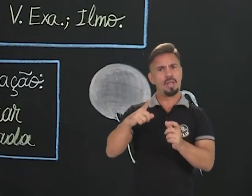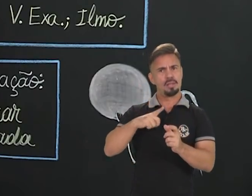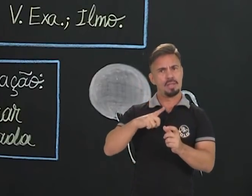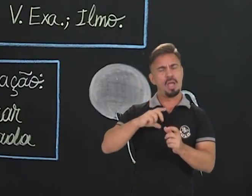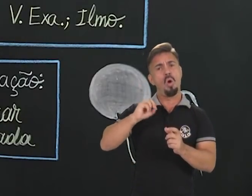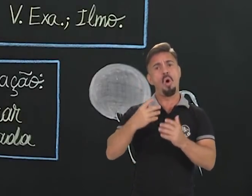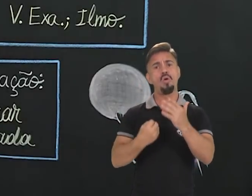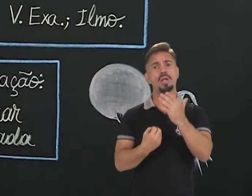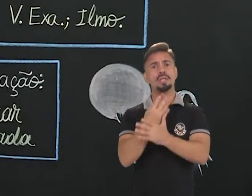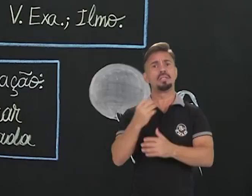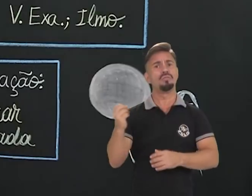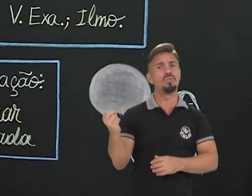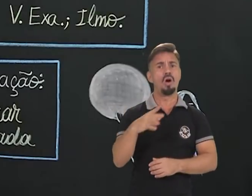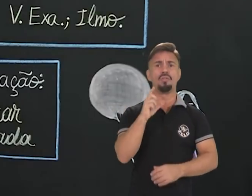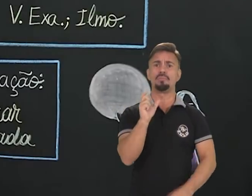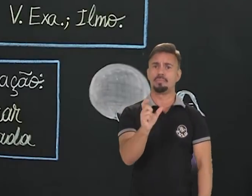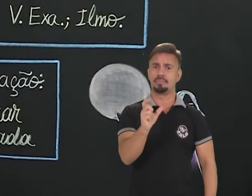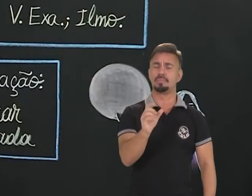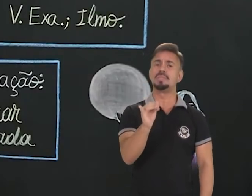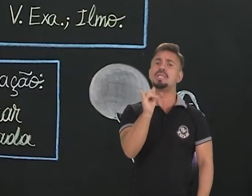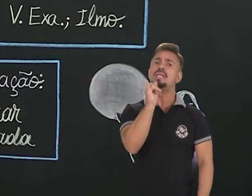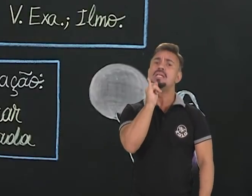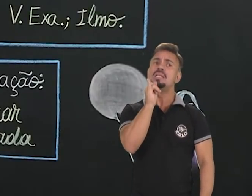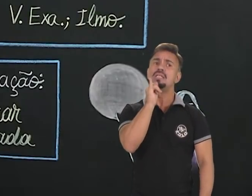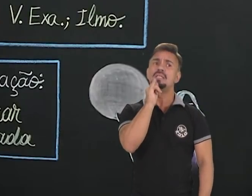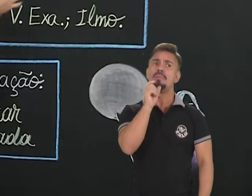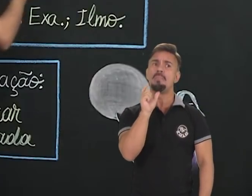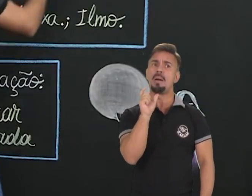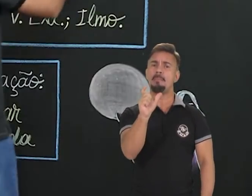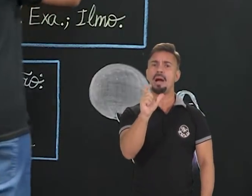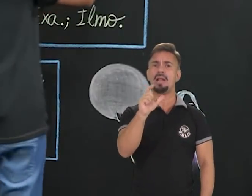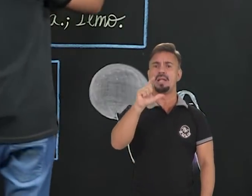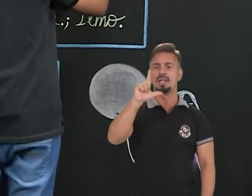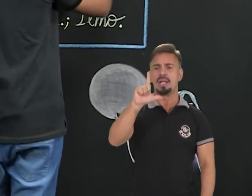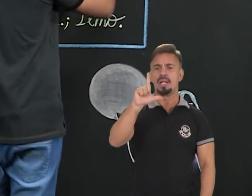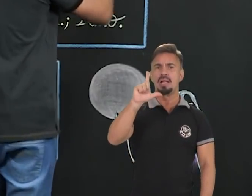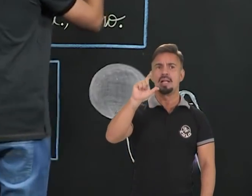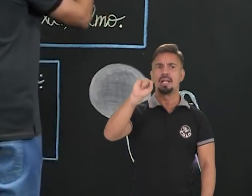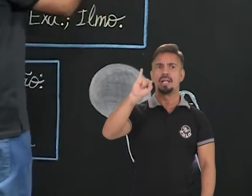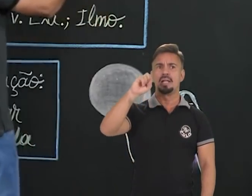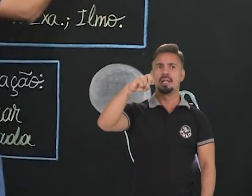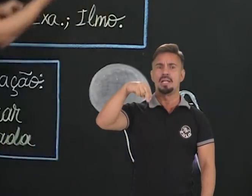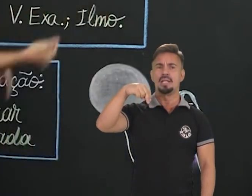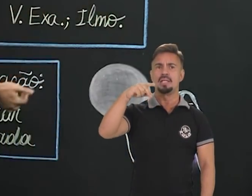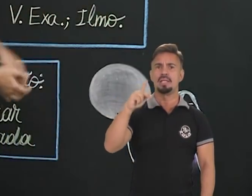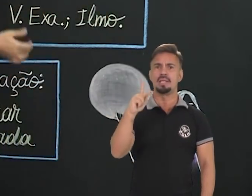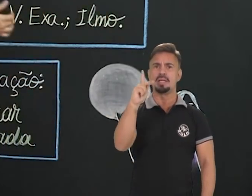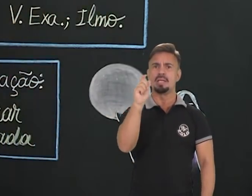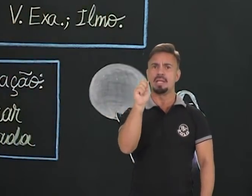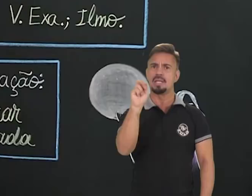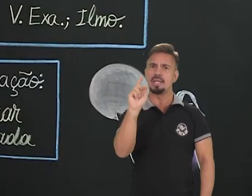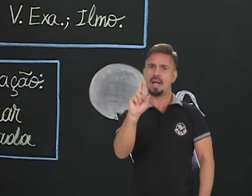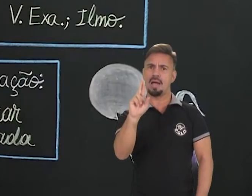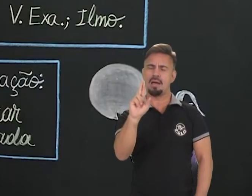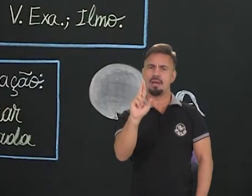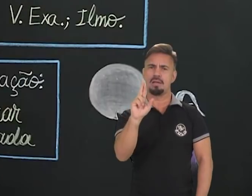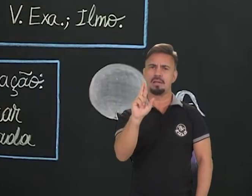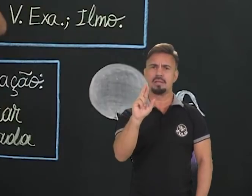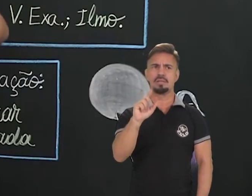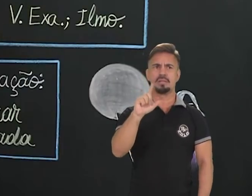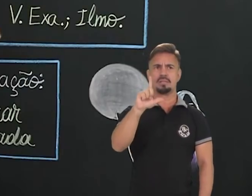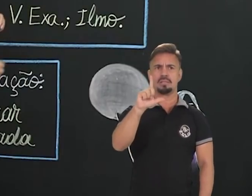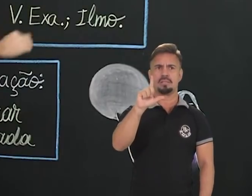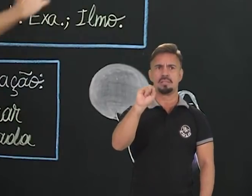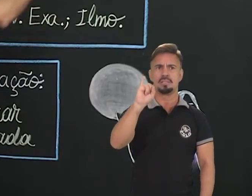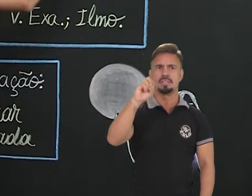ou a partir da criação mesmo de novas palavras, como, por exemplo, a palavra linkar, que tem a influência de um estrangeirismo, a palavra